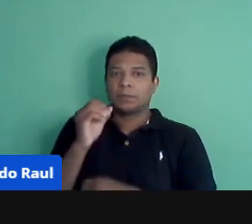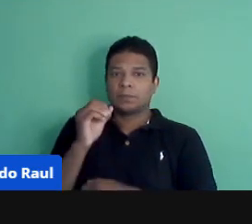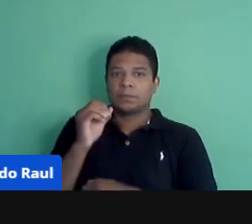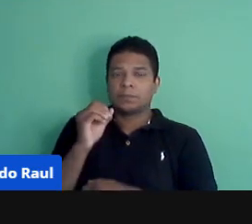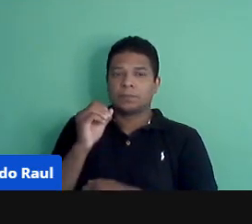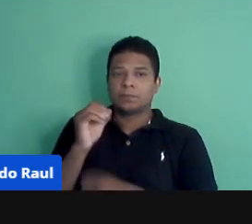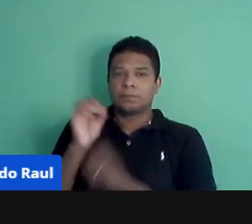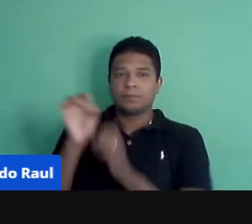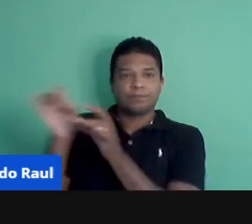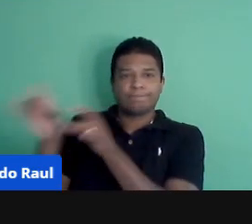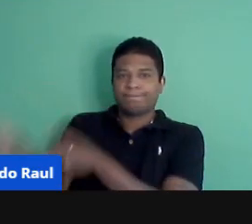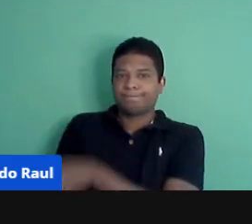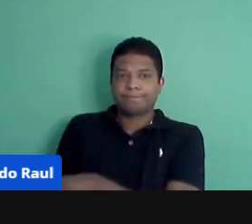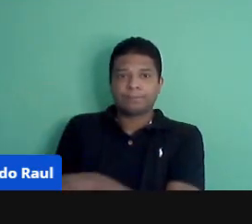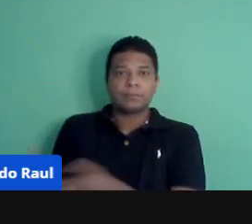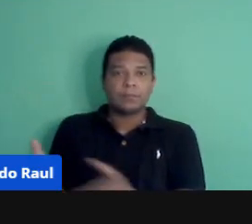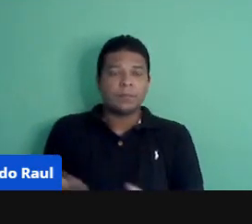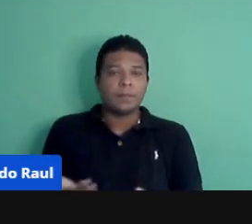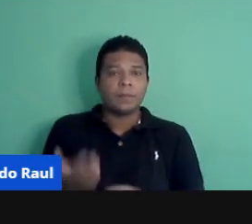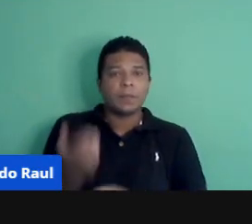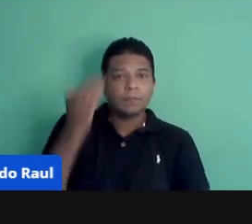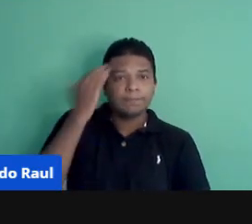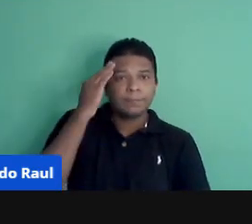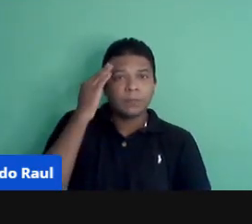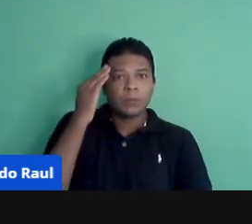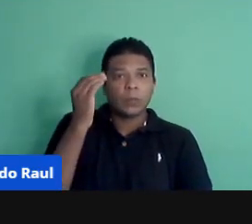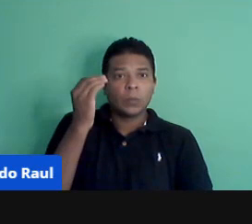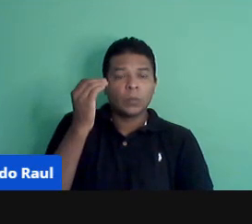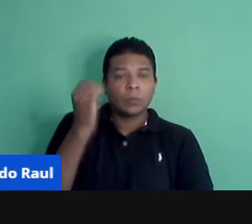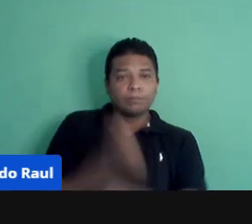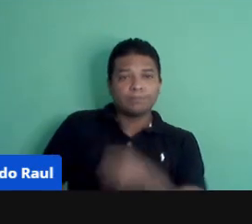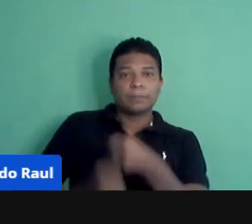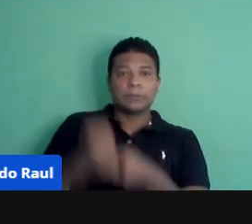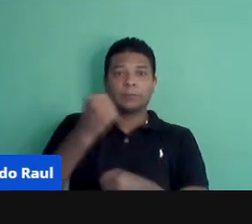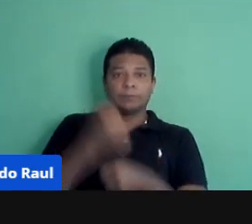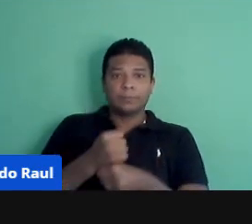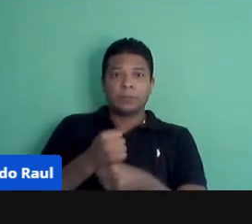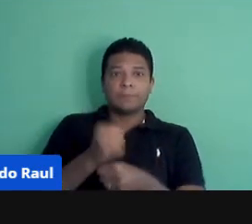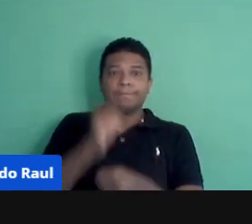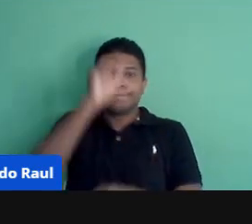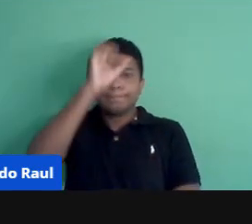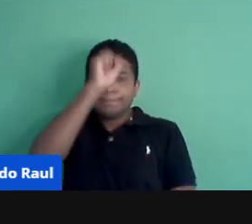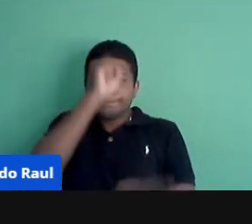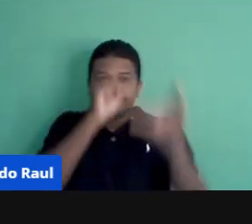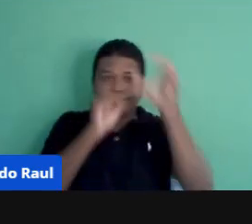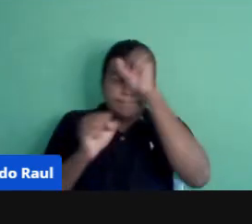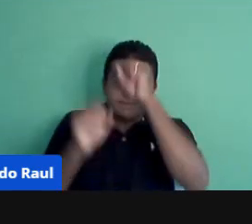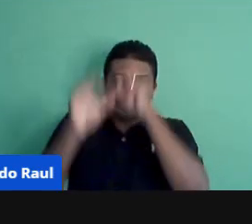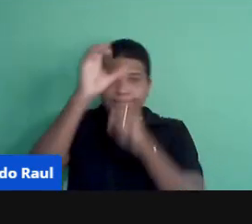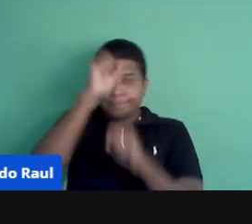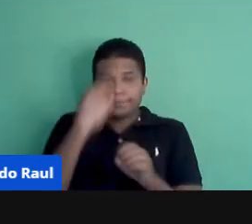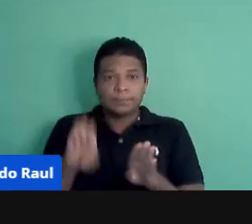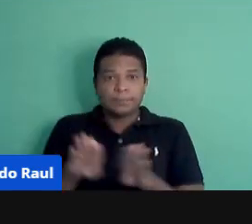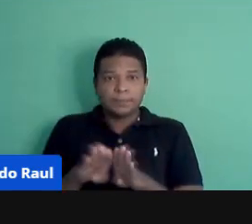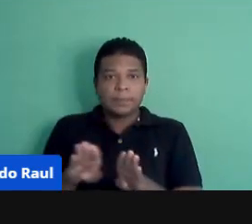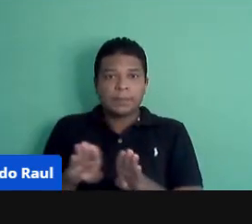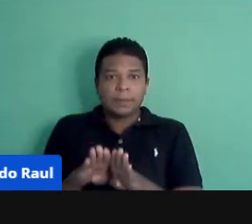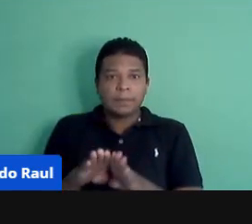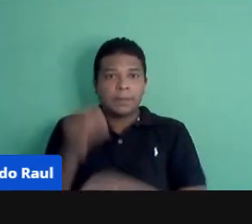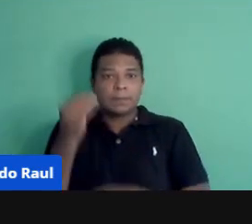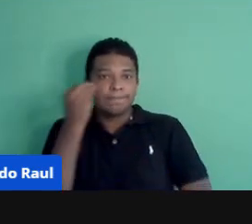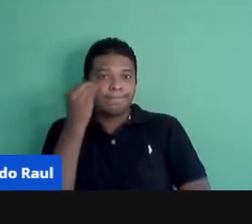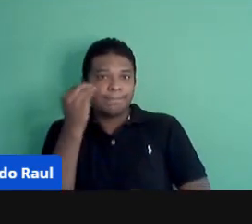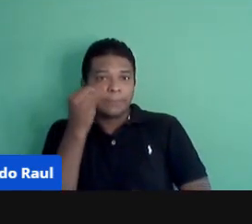eu entendo que o ano passado foi um ano de aprendizagem e também de laboratório para muitos de nós, para